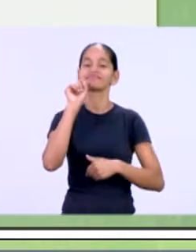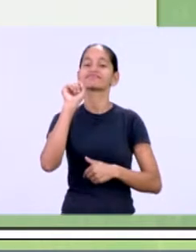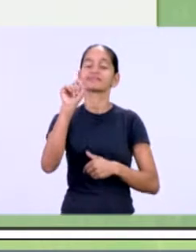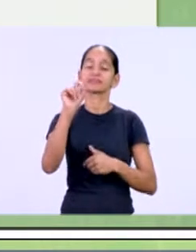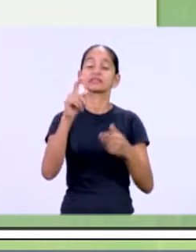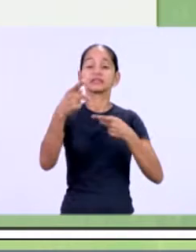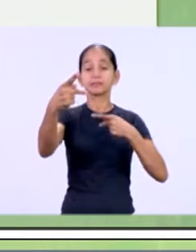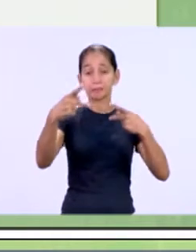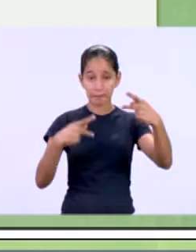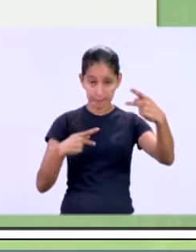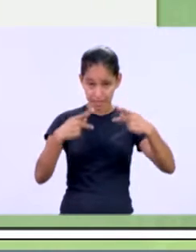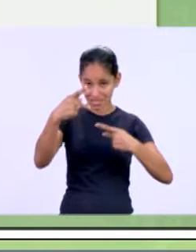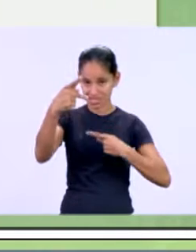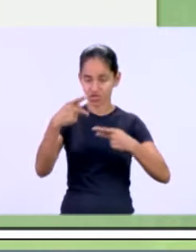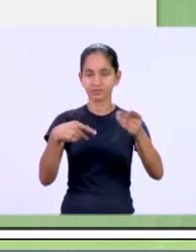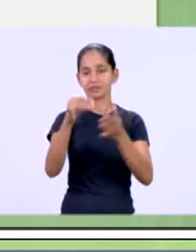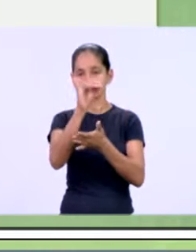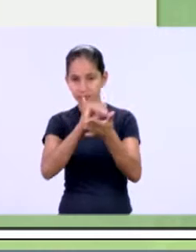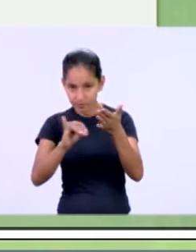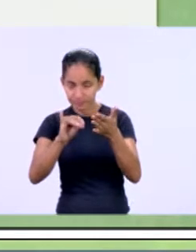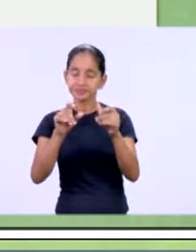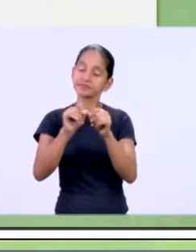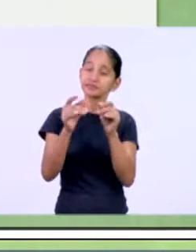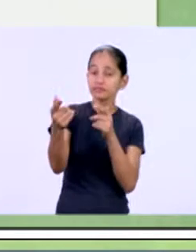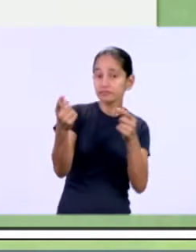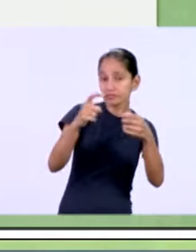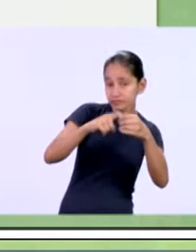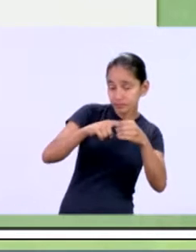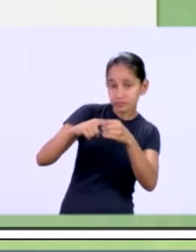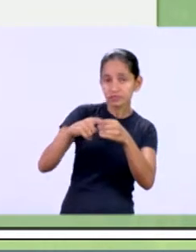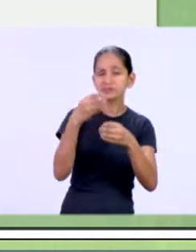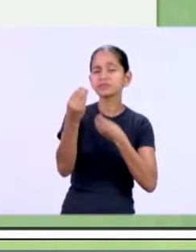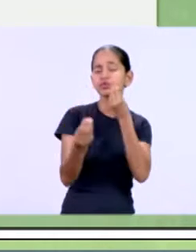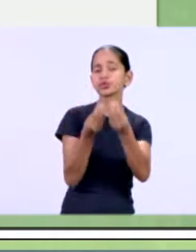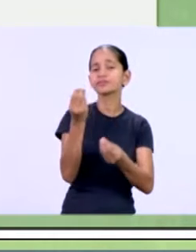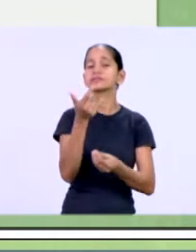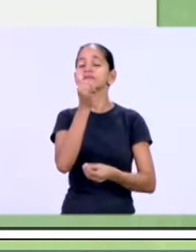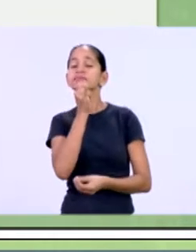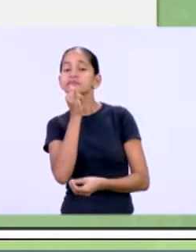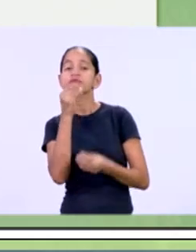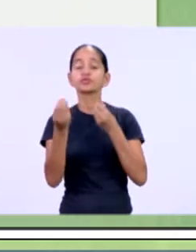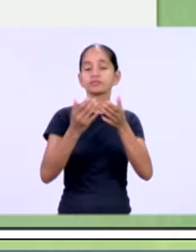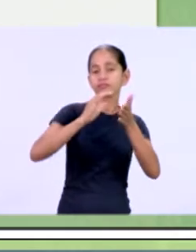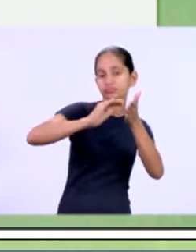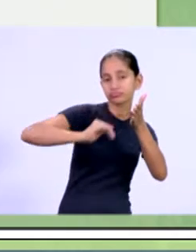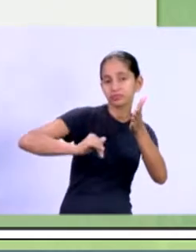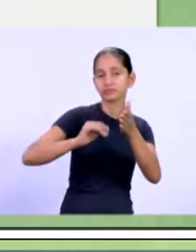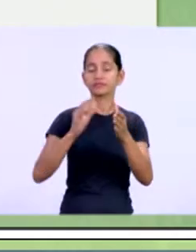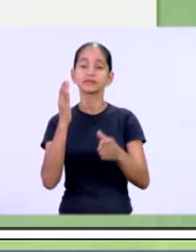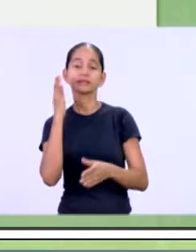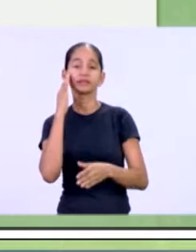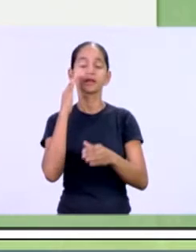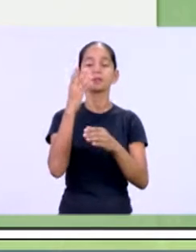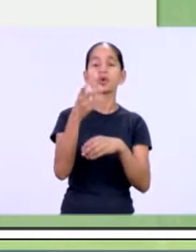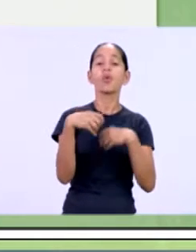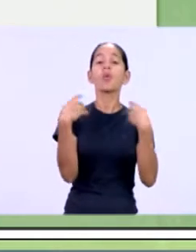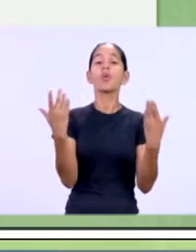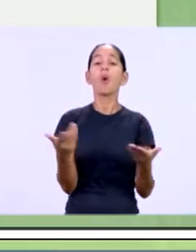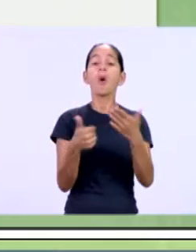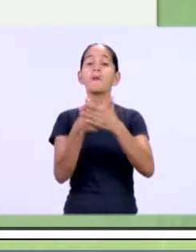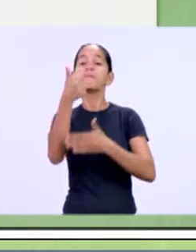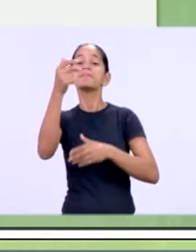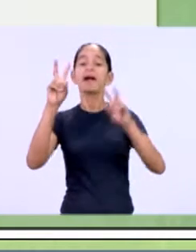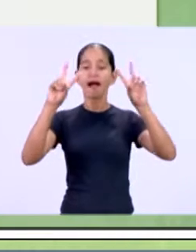o planejamento tributário, relação entre tributos e custos, elisão, elusão e evasão tributária, que foi o conteúdo da nossa